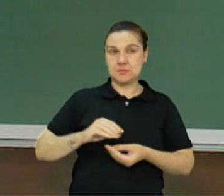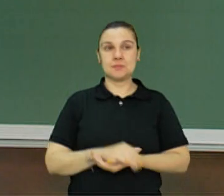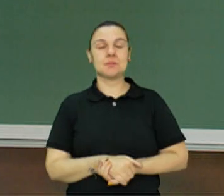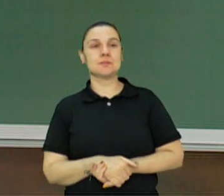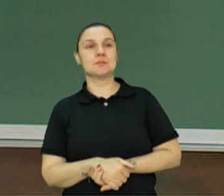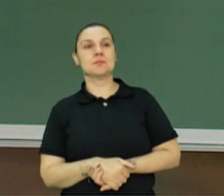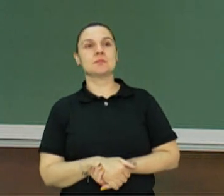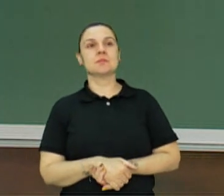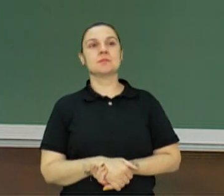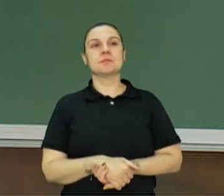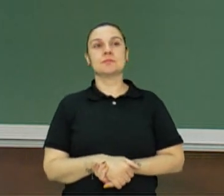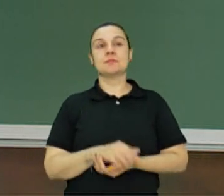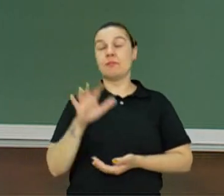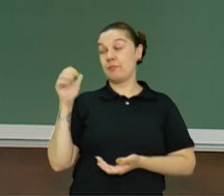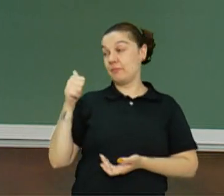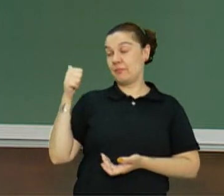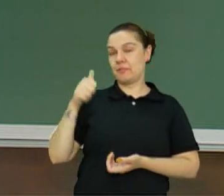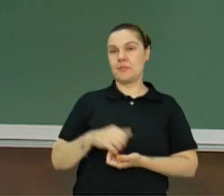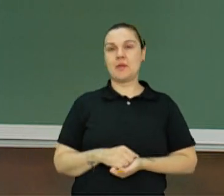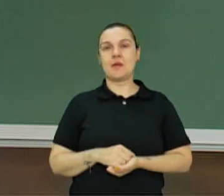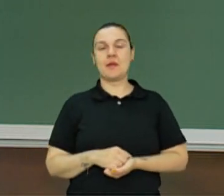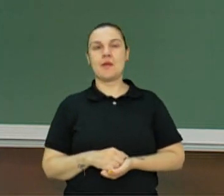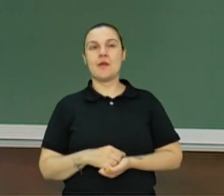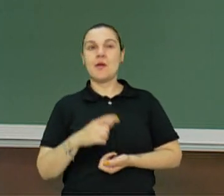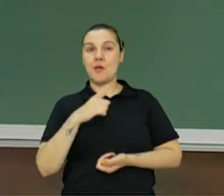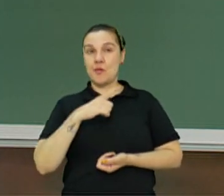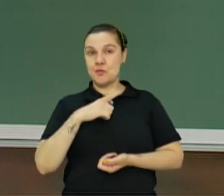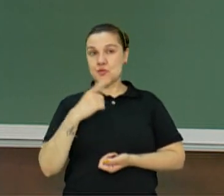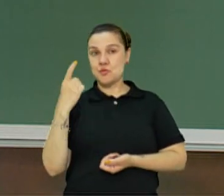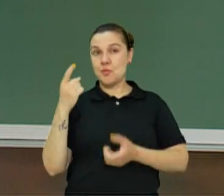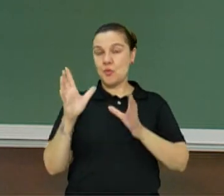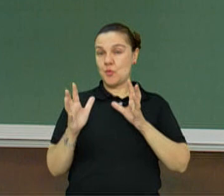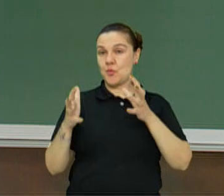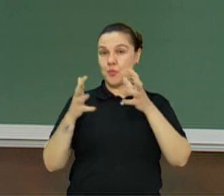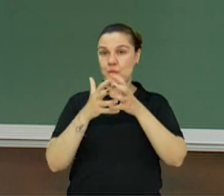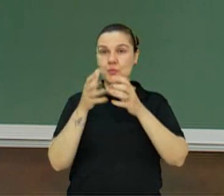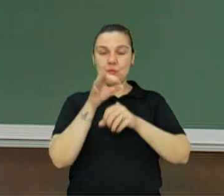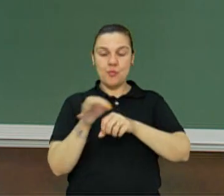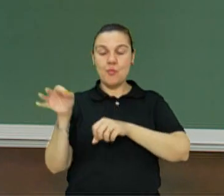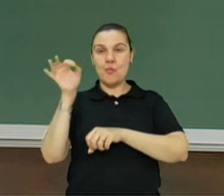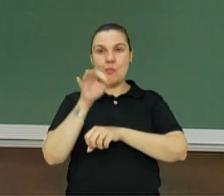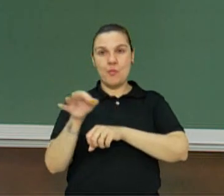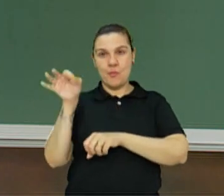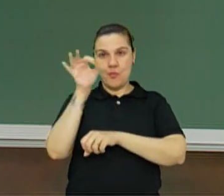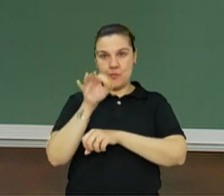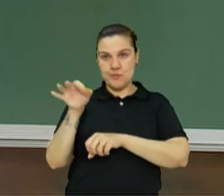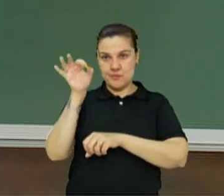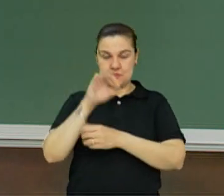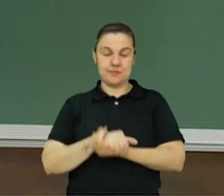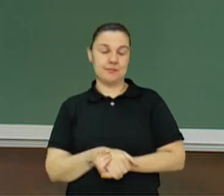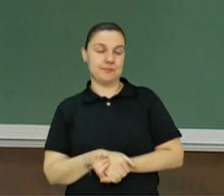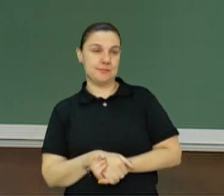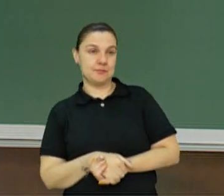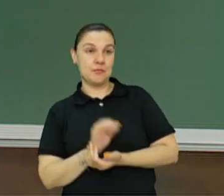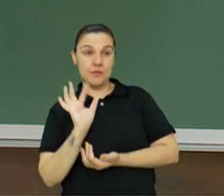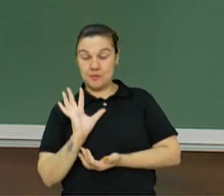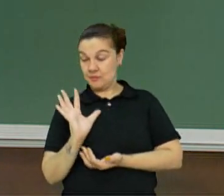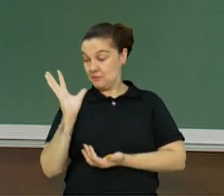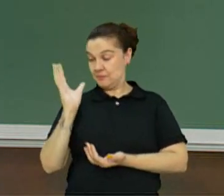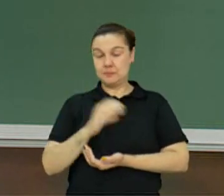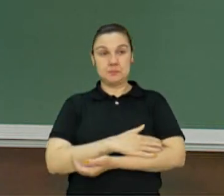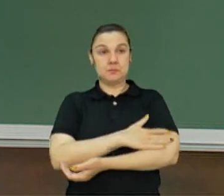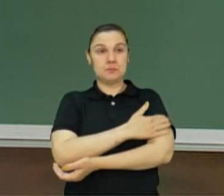esquema. Aqui eu tinha, a princípio, um grupo de moscas, mosquinhas. O que foi feito